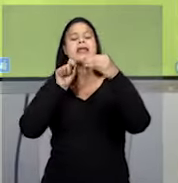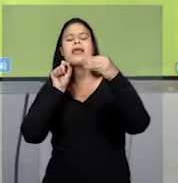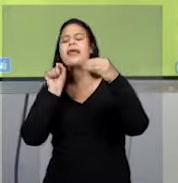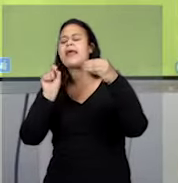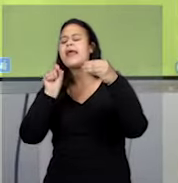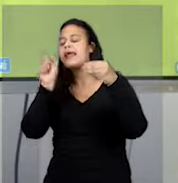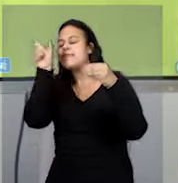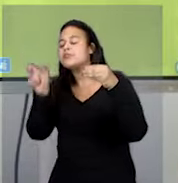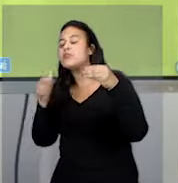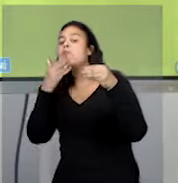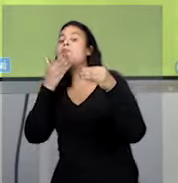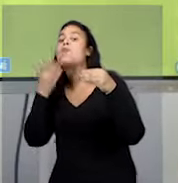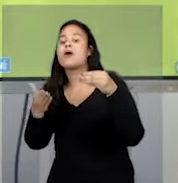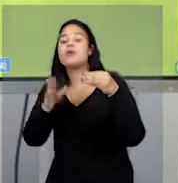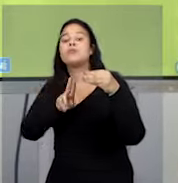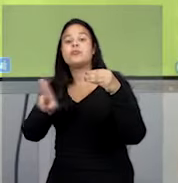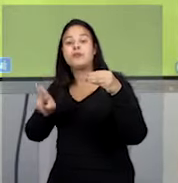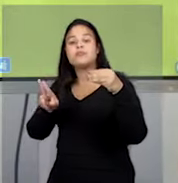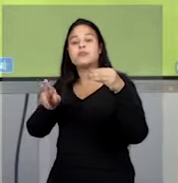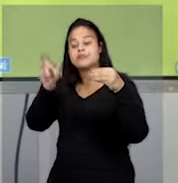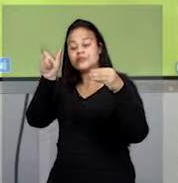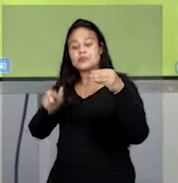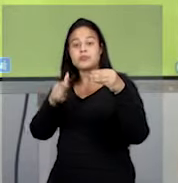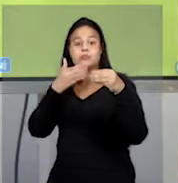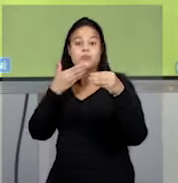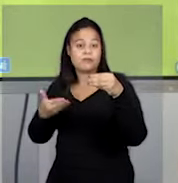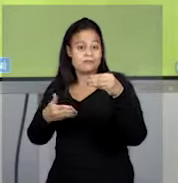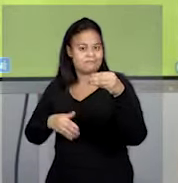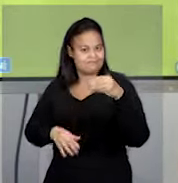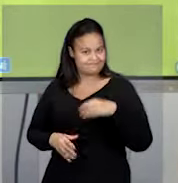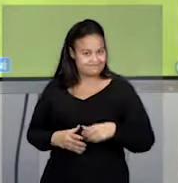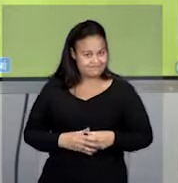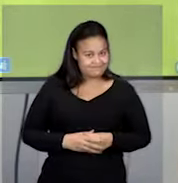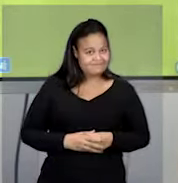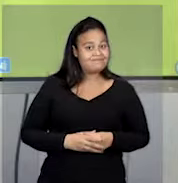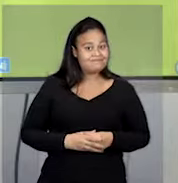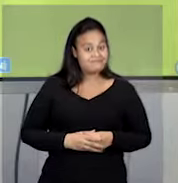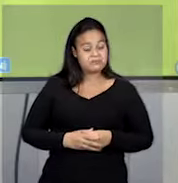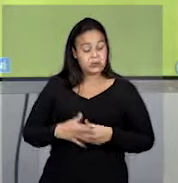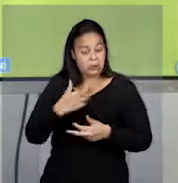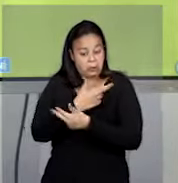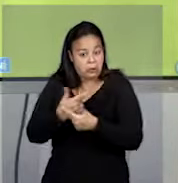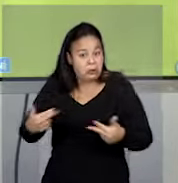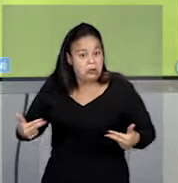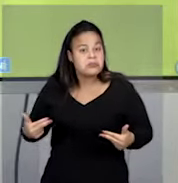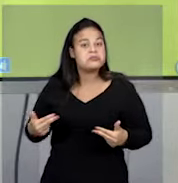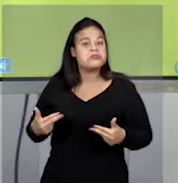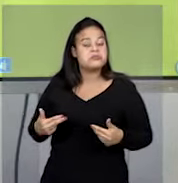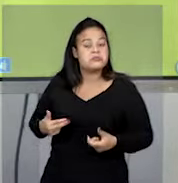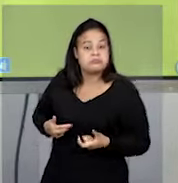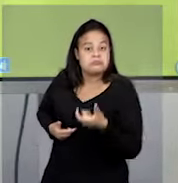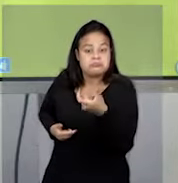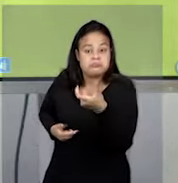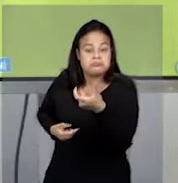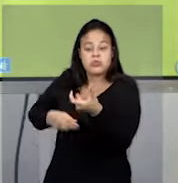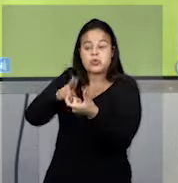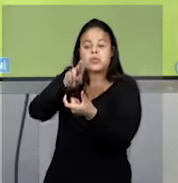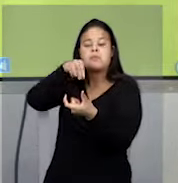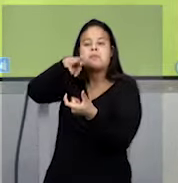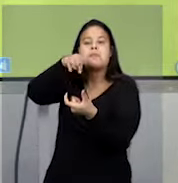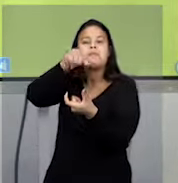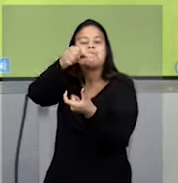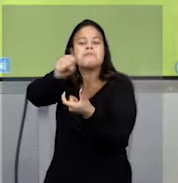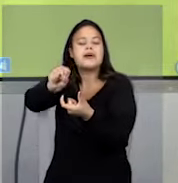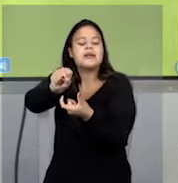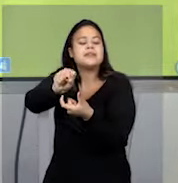de qual nome, de qual pessoa, de qual coisa, ali umas palavras e aqui minha letra,